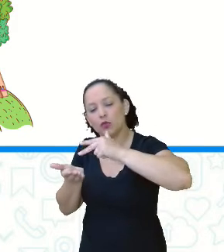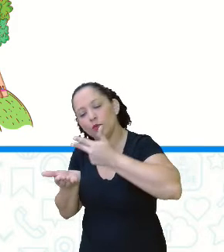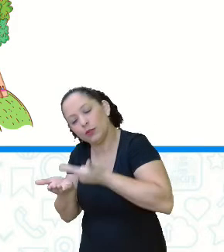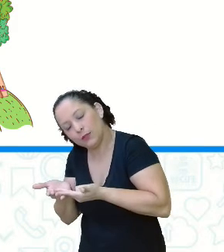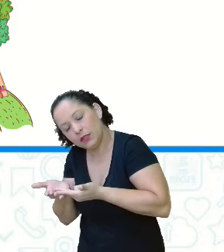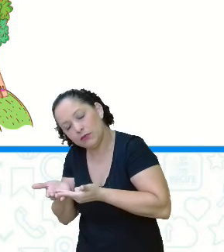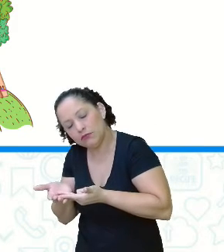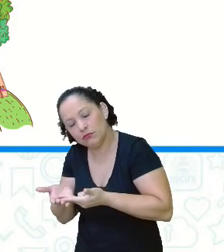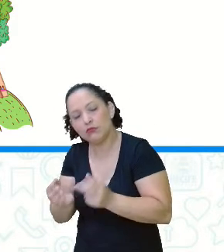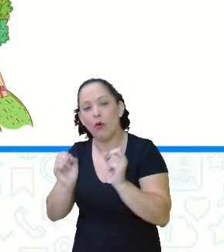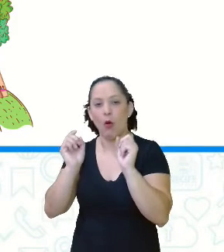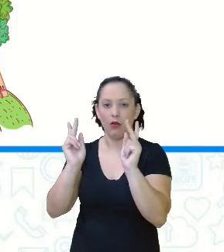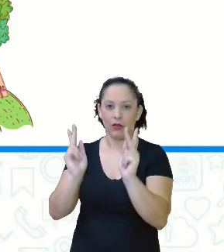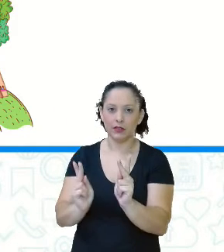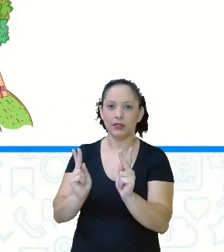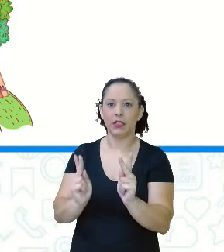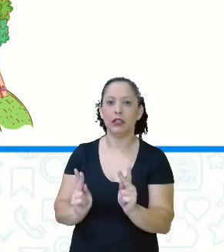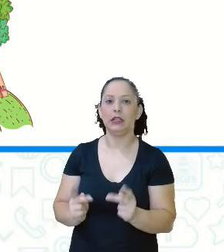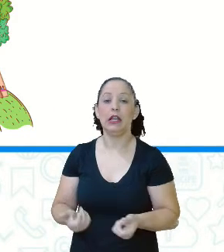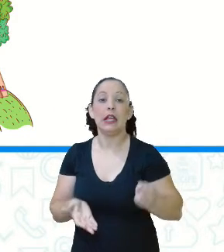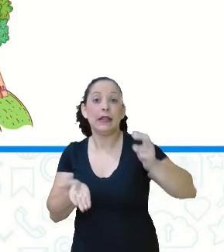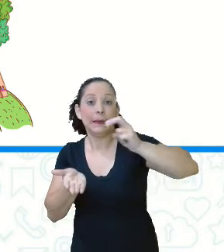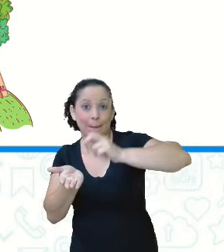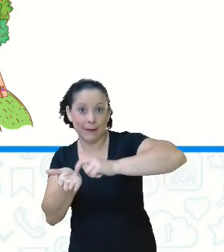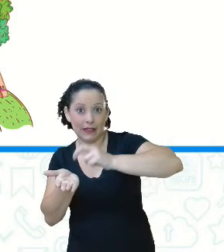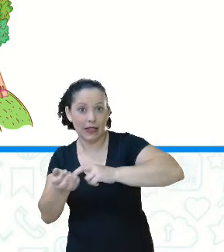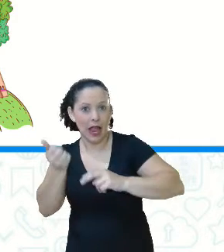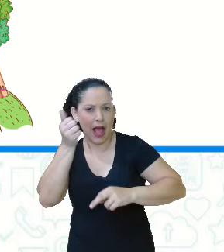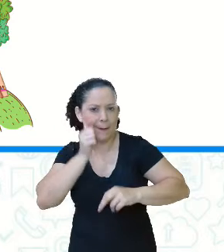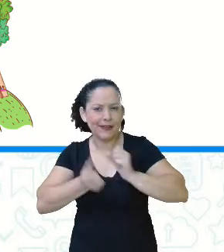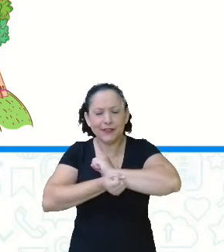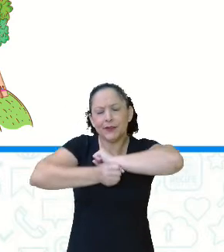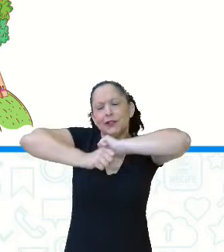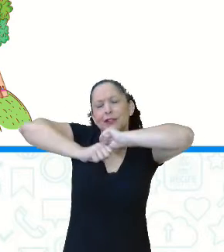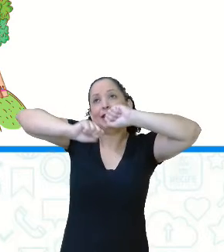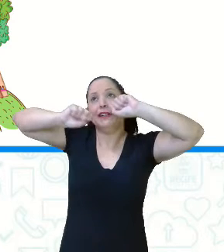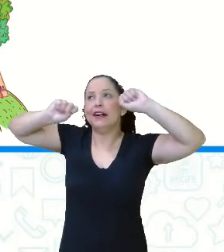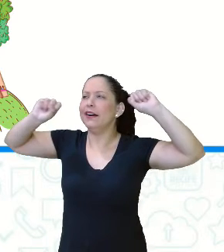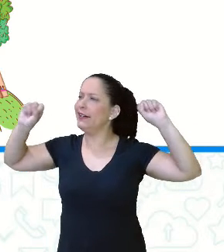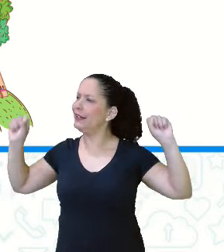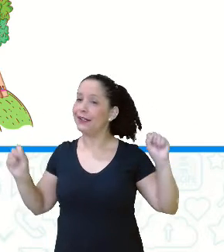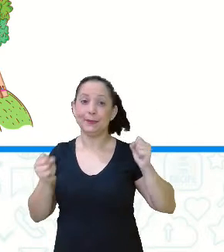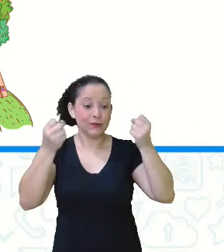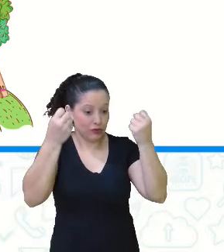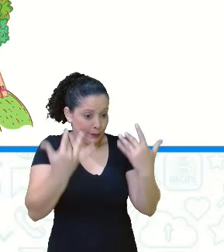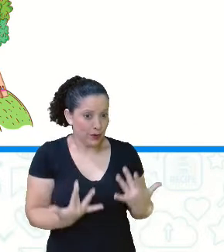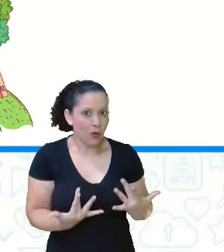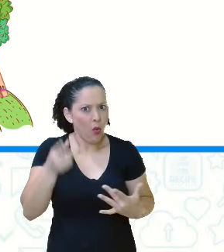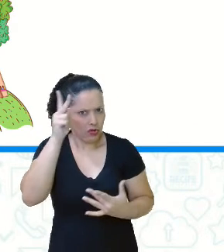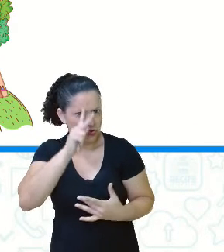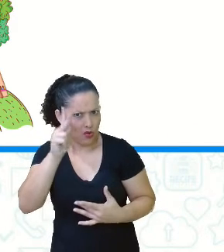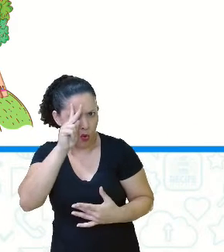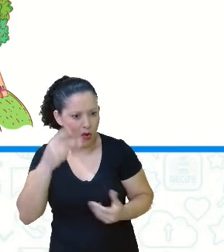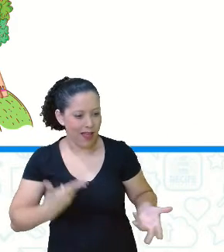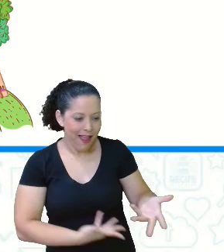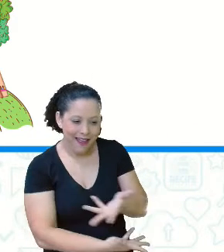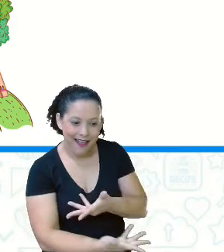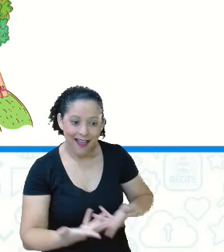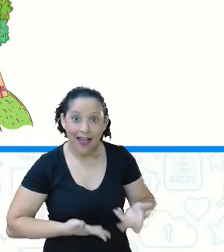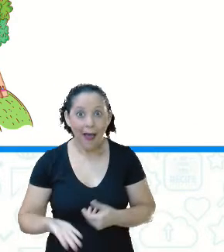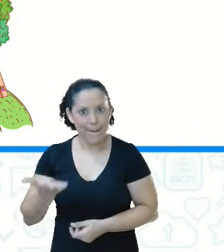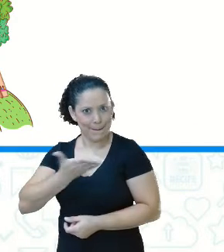dia seguinte, a menina decidiu contar a sua história aos 7 anões. Logo, ficaram muito amigos